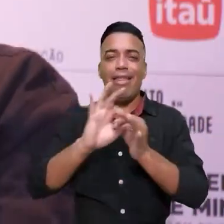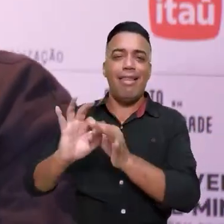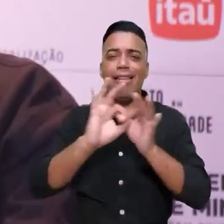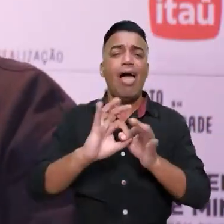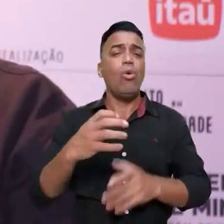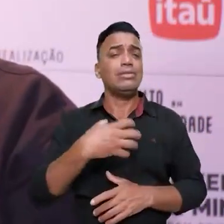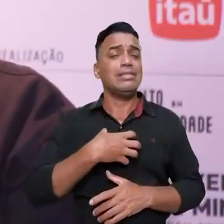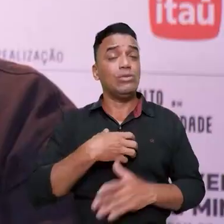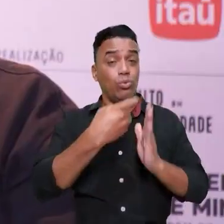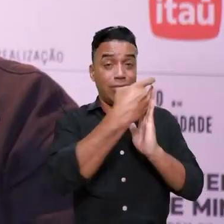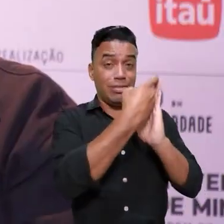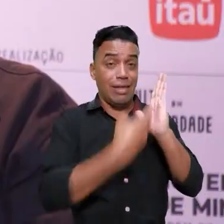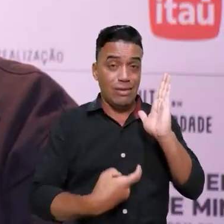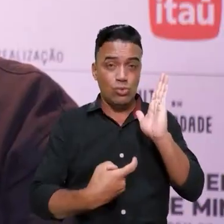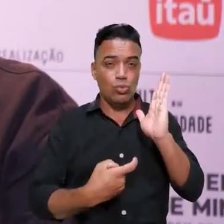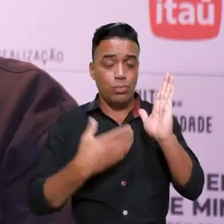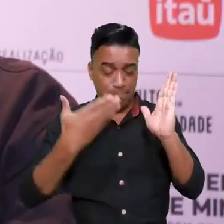eu sinto que com esse texto